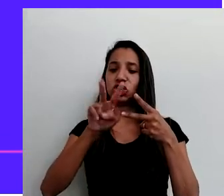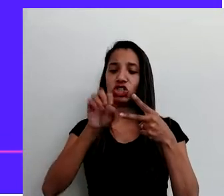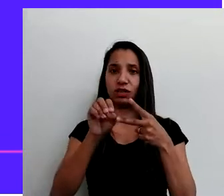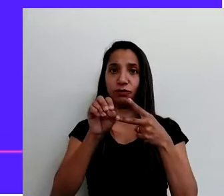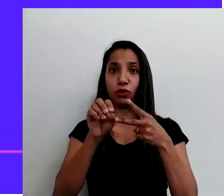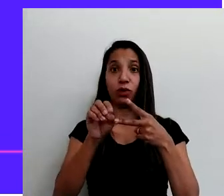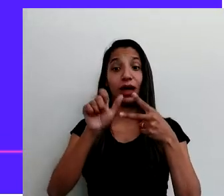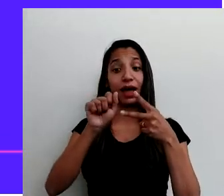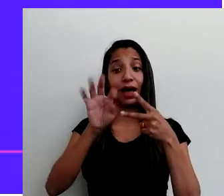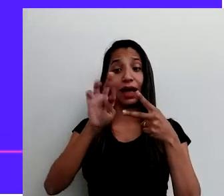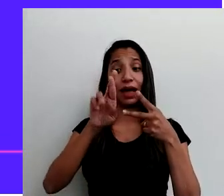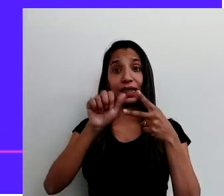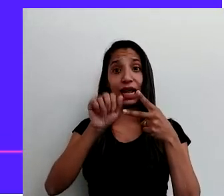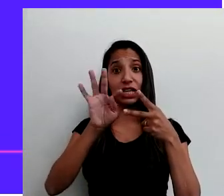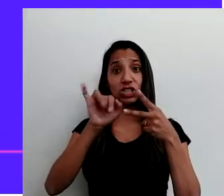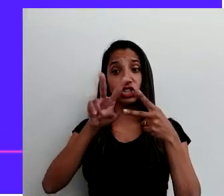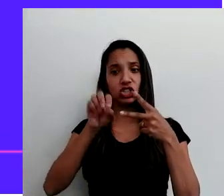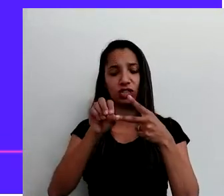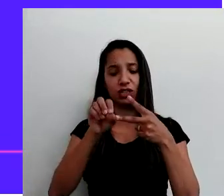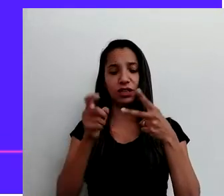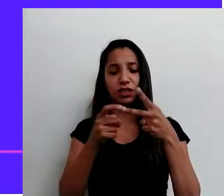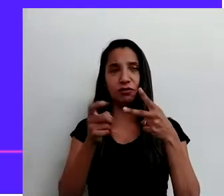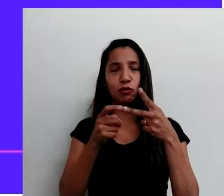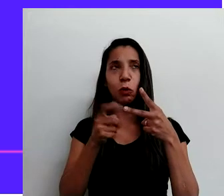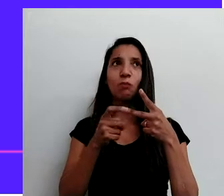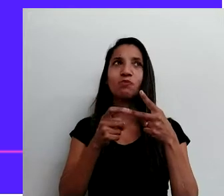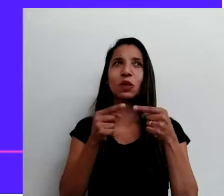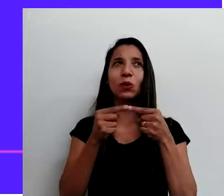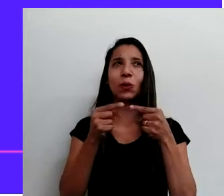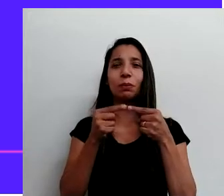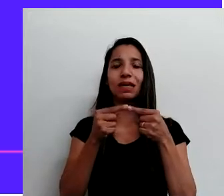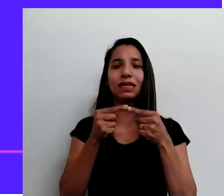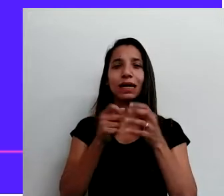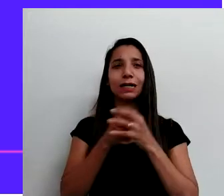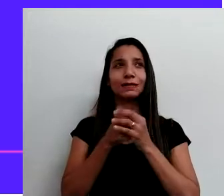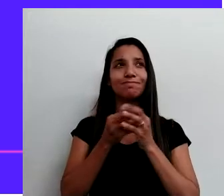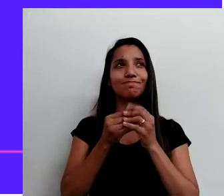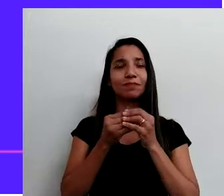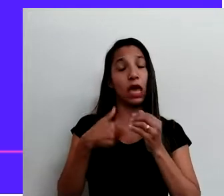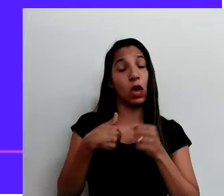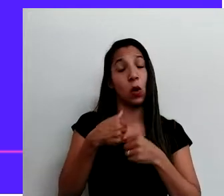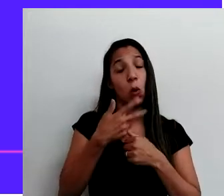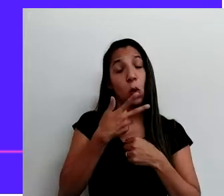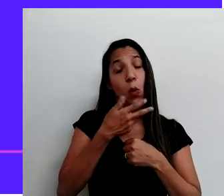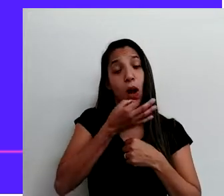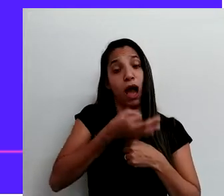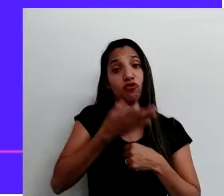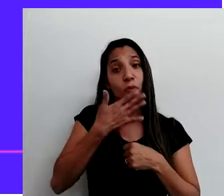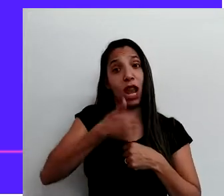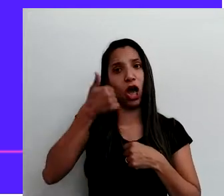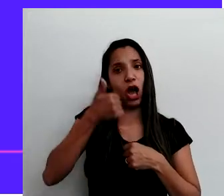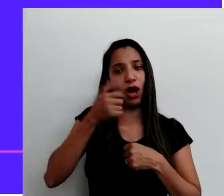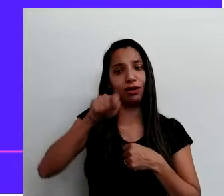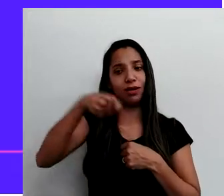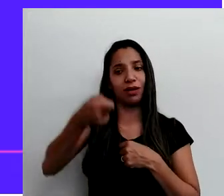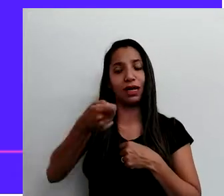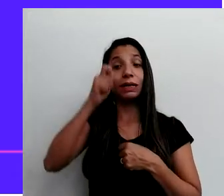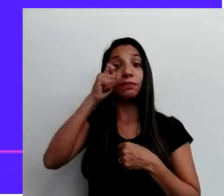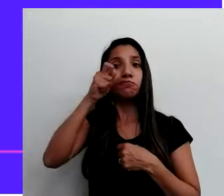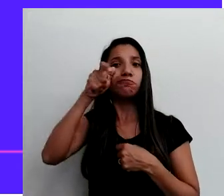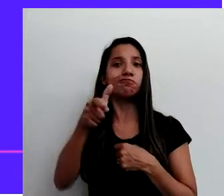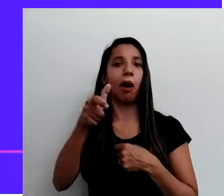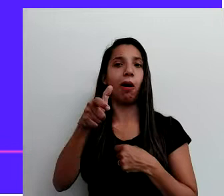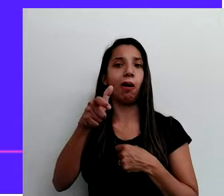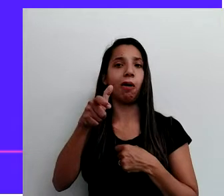Ou de despertar interesse. Eu prefiro ficar com esse, nessa nossa conversa, despertar interesse,